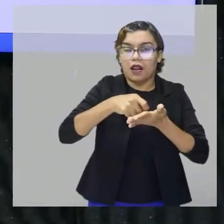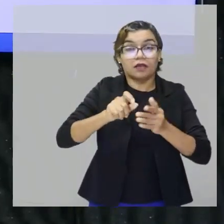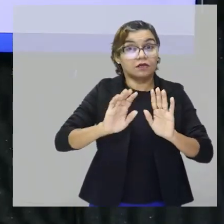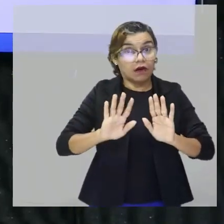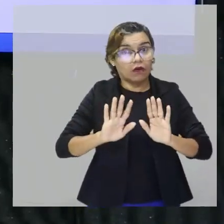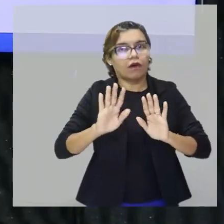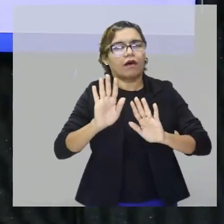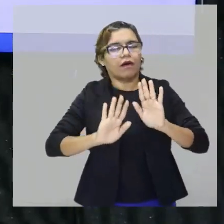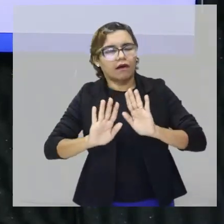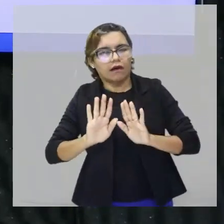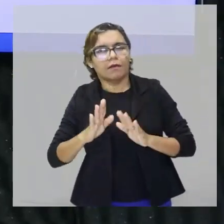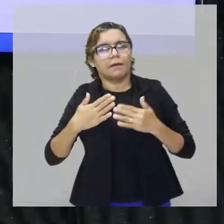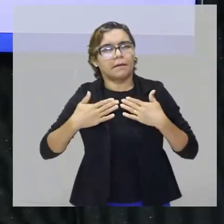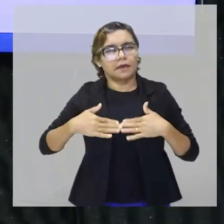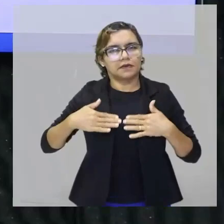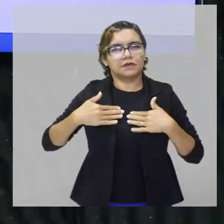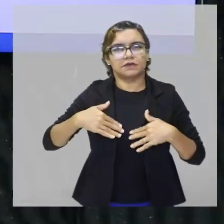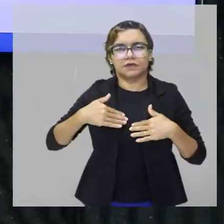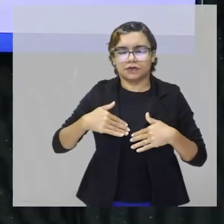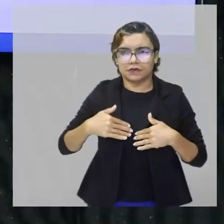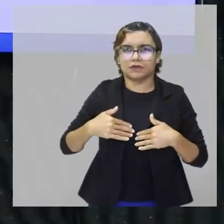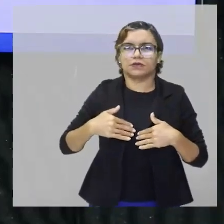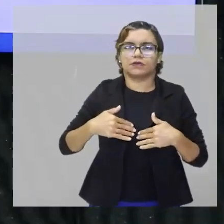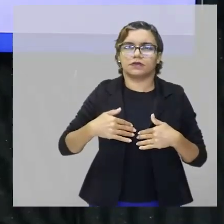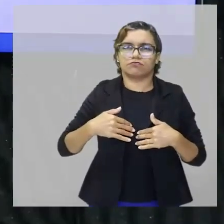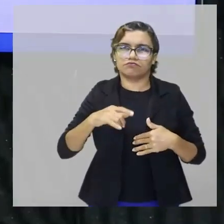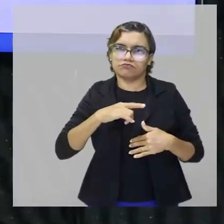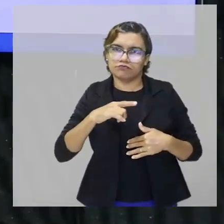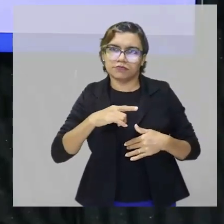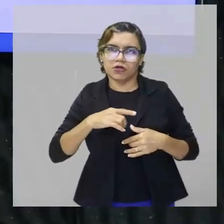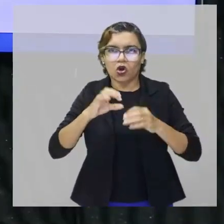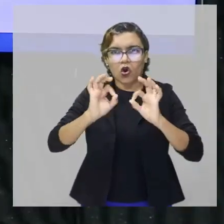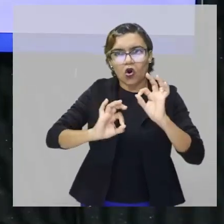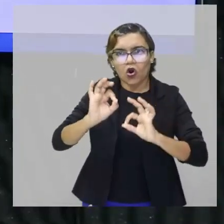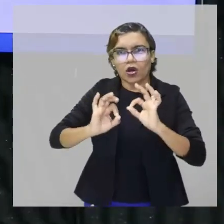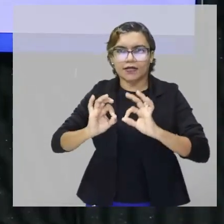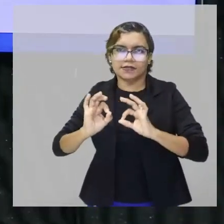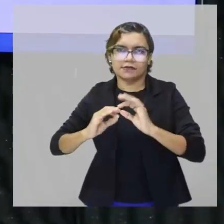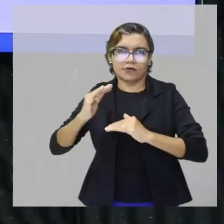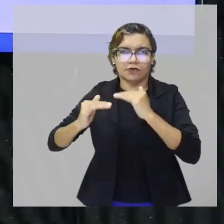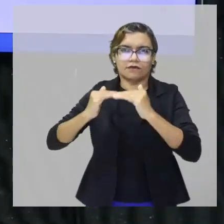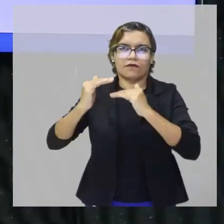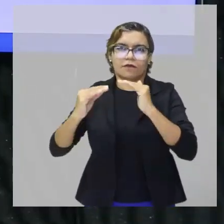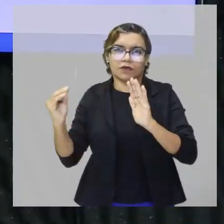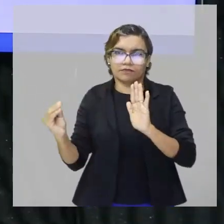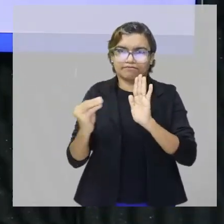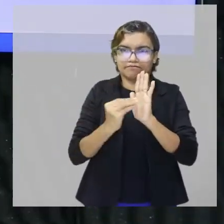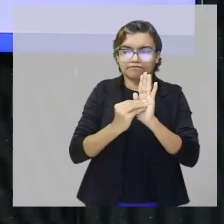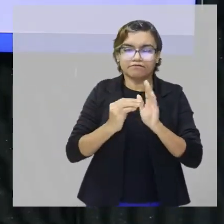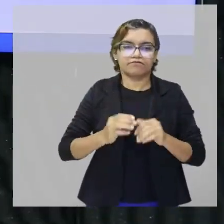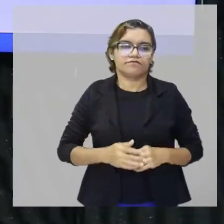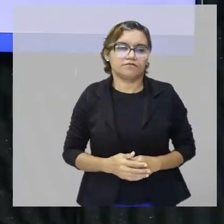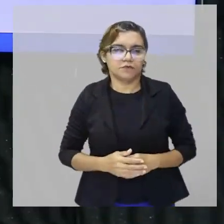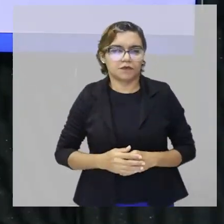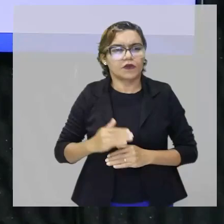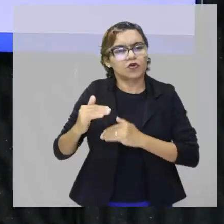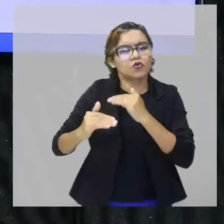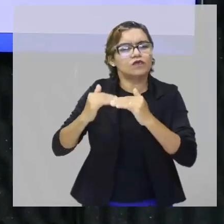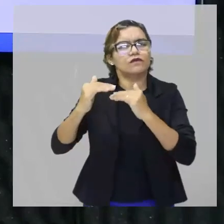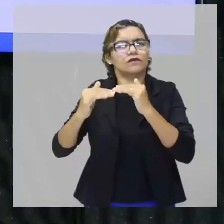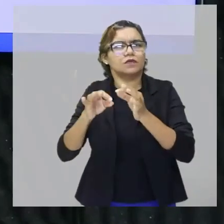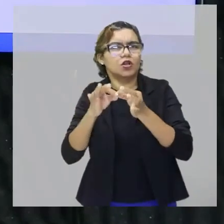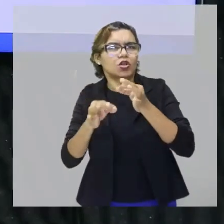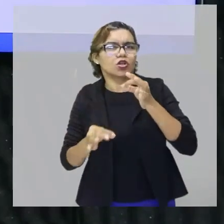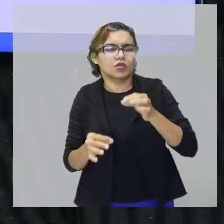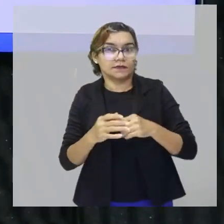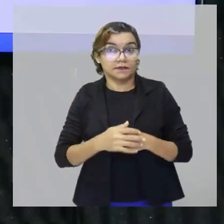tem que desenvolver esse argumento que você colocou. O que pode conter no desenvolvimento? Argumentos